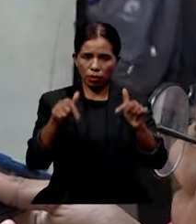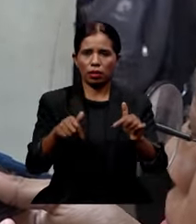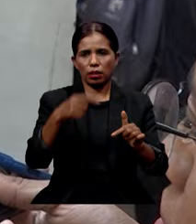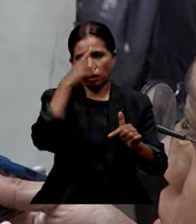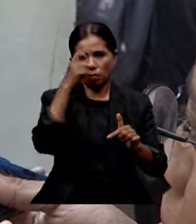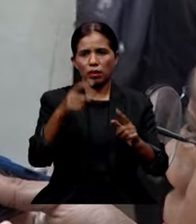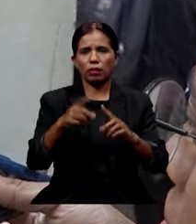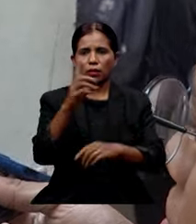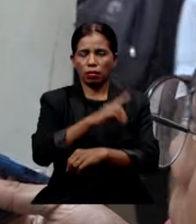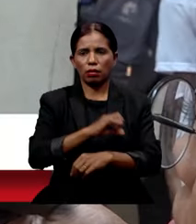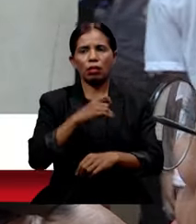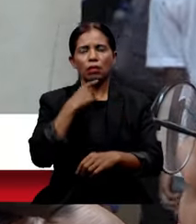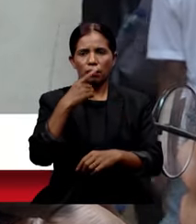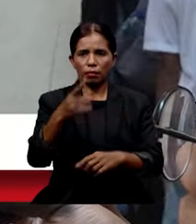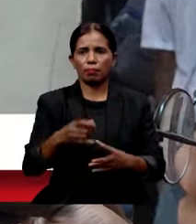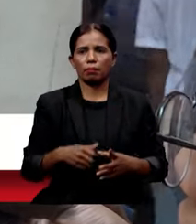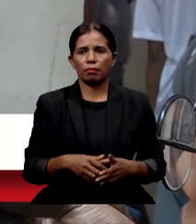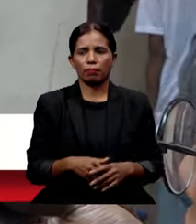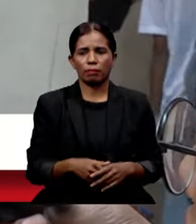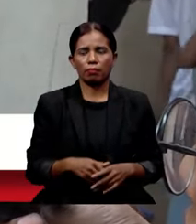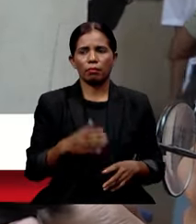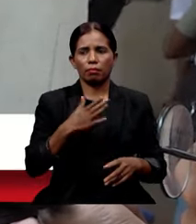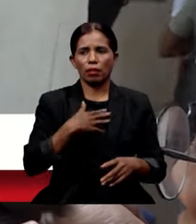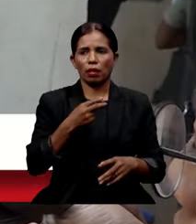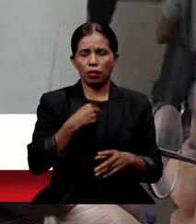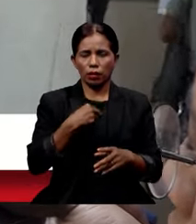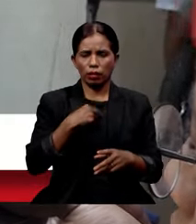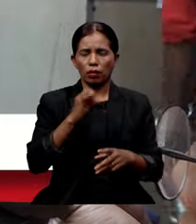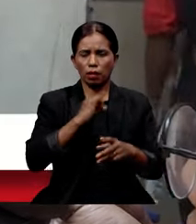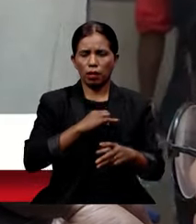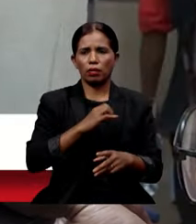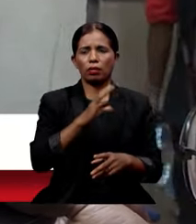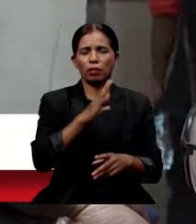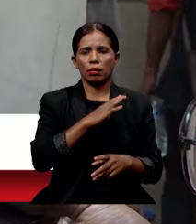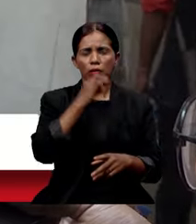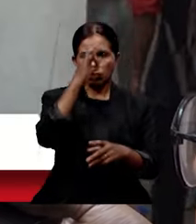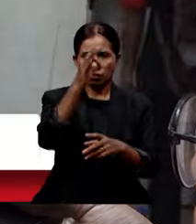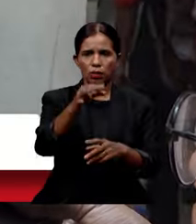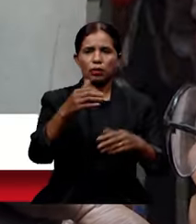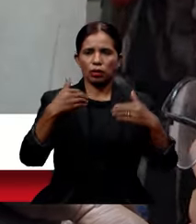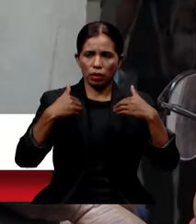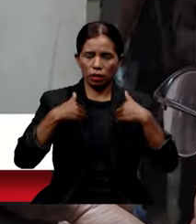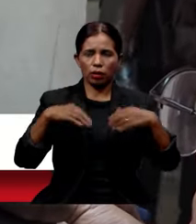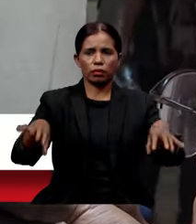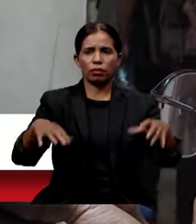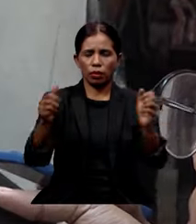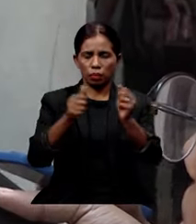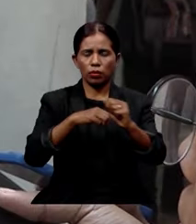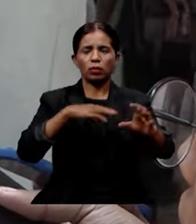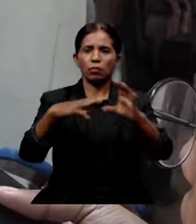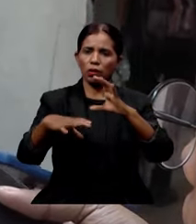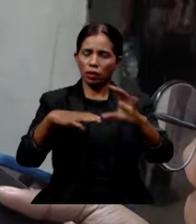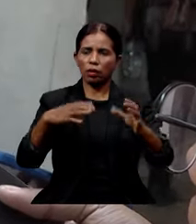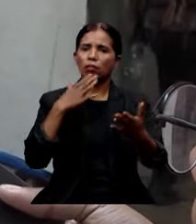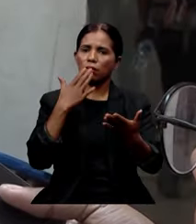coisa a intervenção a união, a espera que a ba UEM se a coordenação, comunicação,